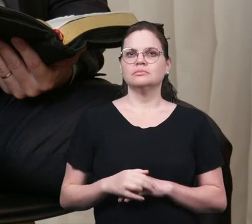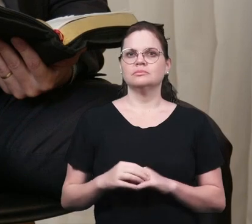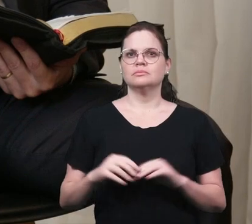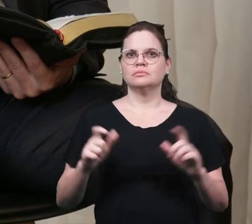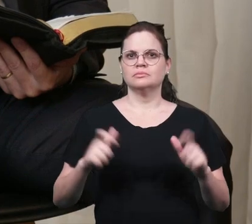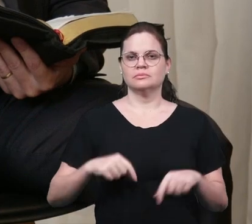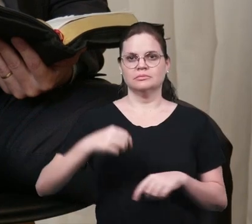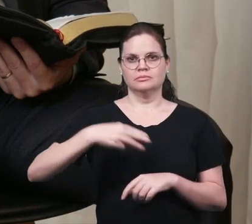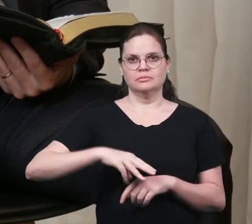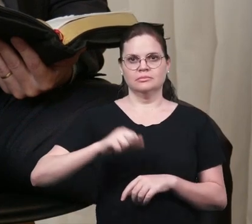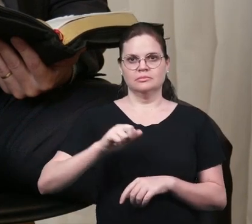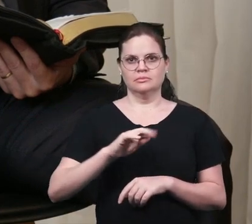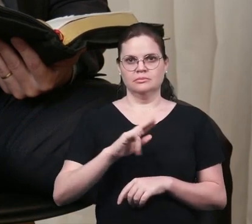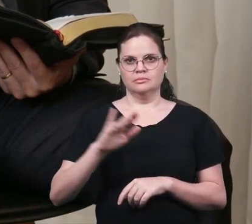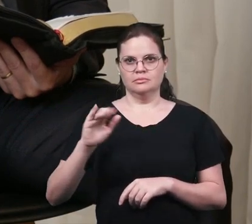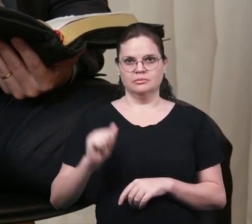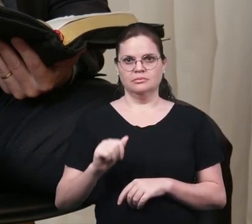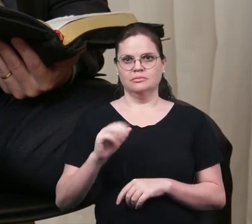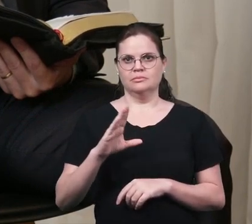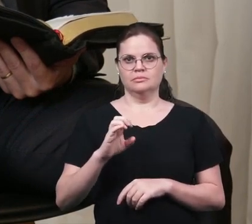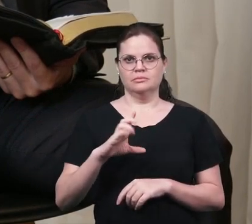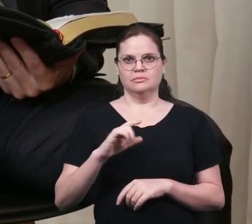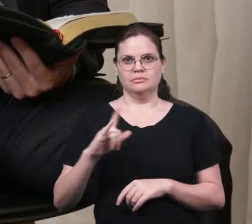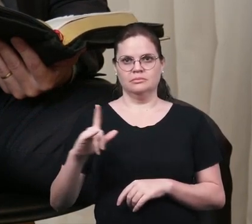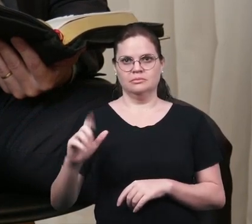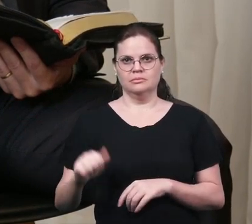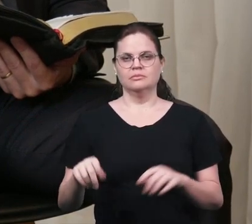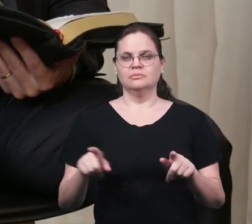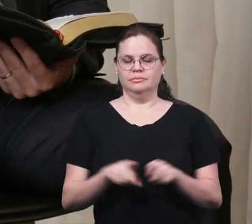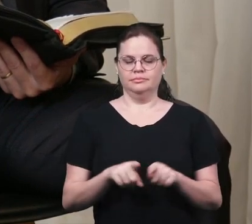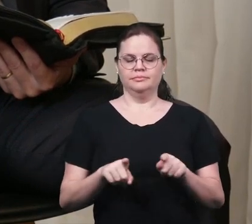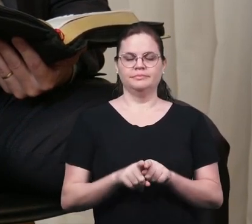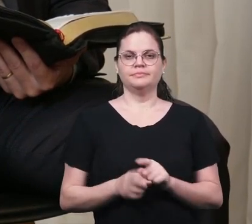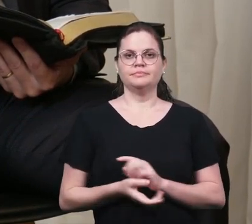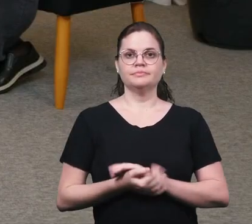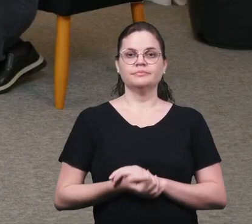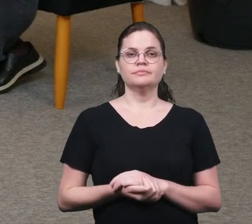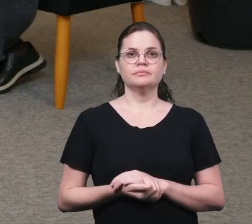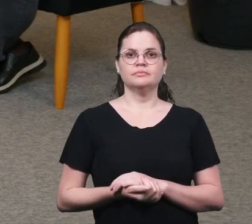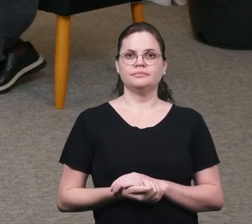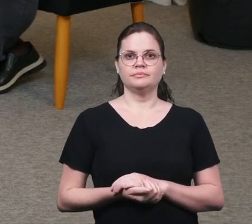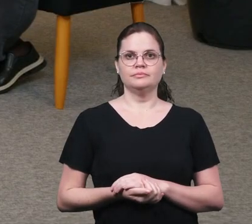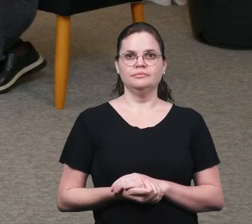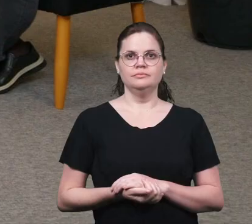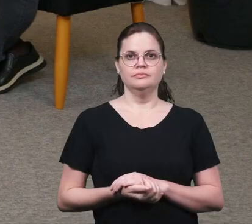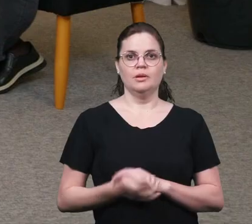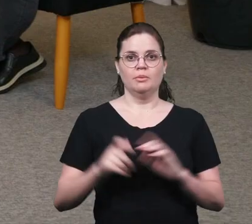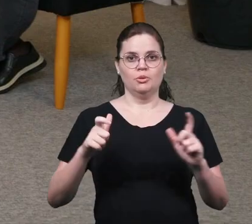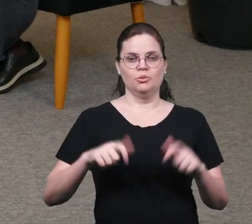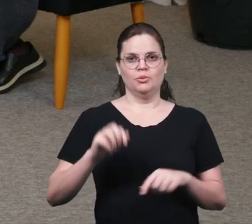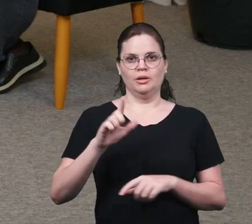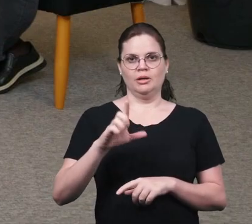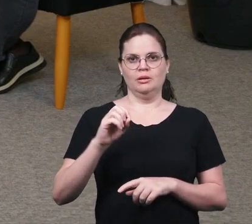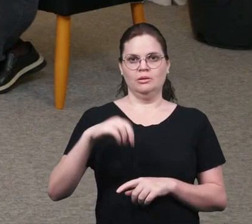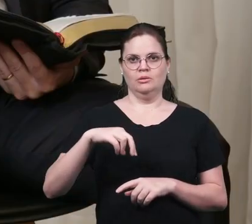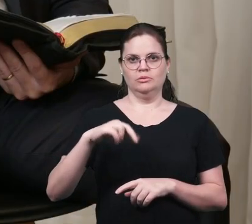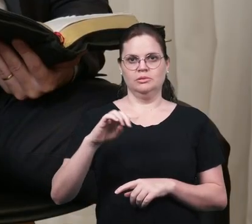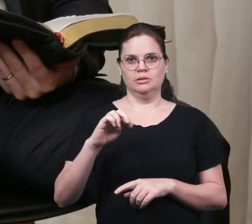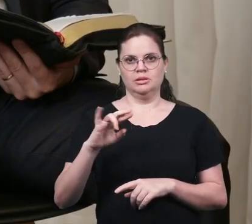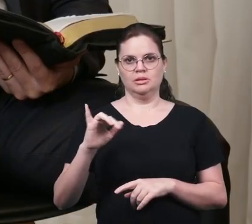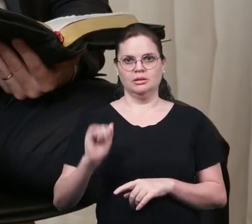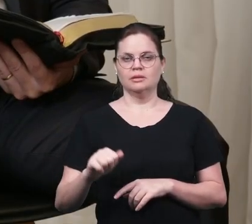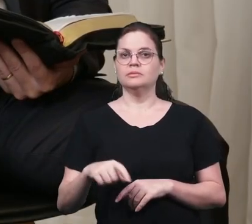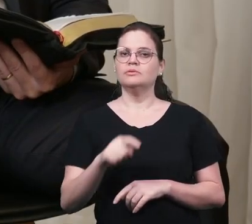Maria Cecília, de Londrina também, sim. Pastor Sérgio Batista. E você está atendendo algum ponto de pregação, Diego?